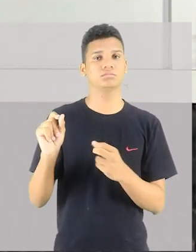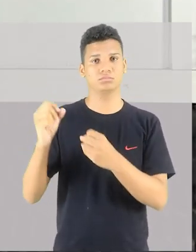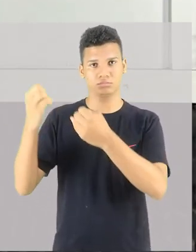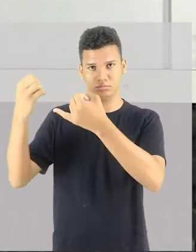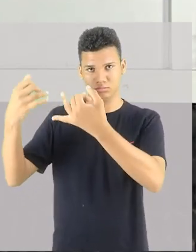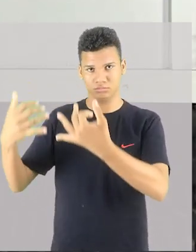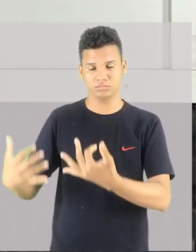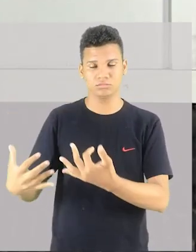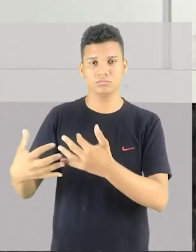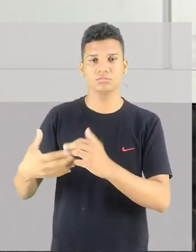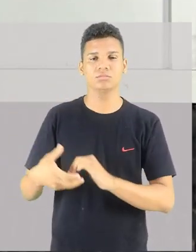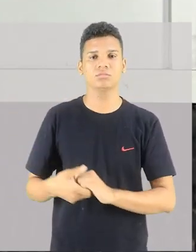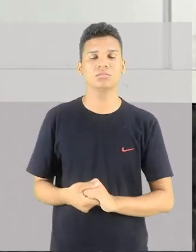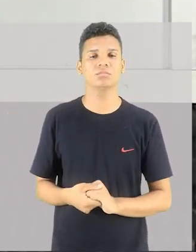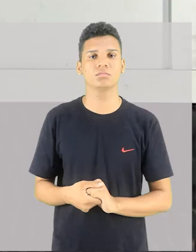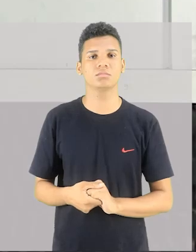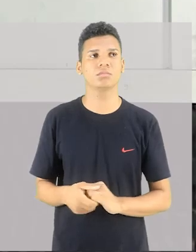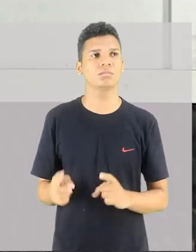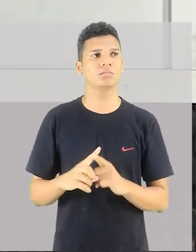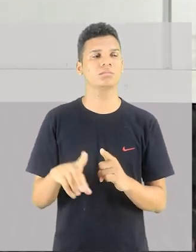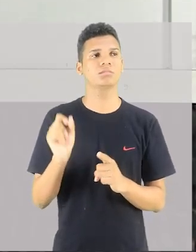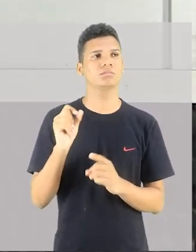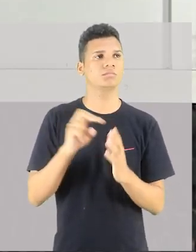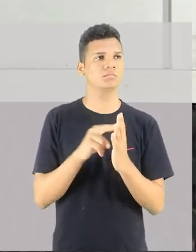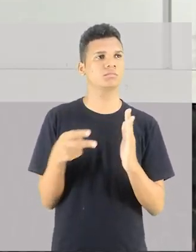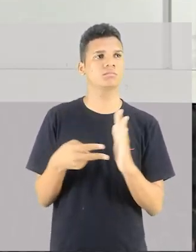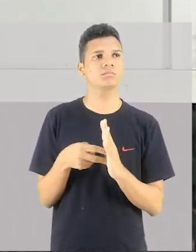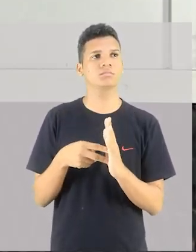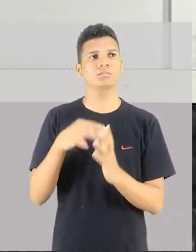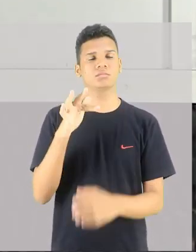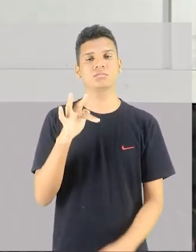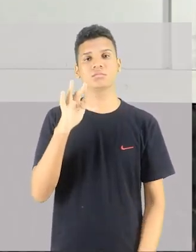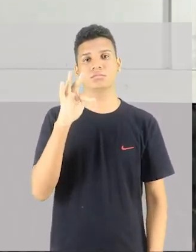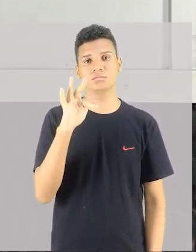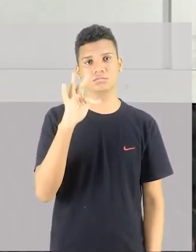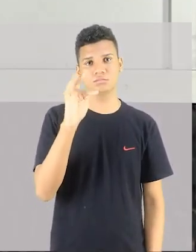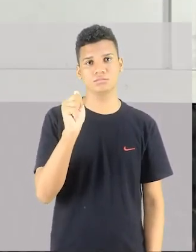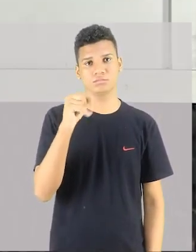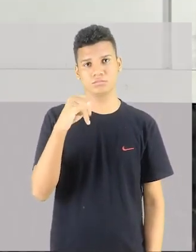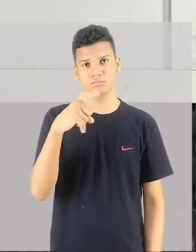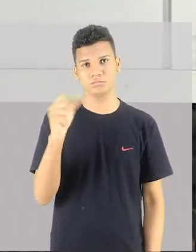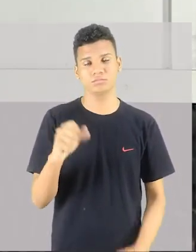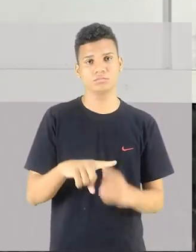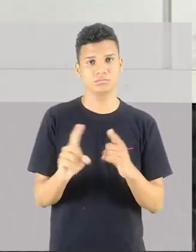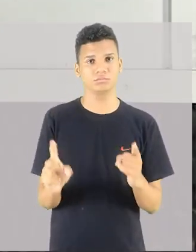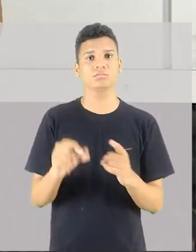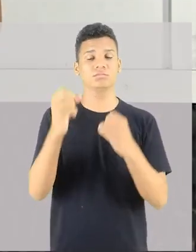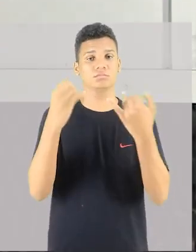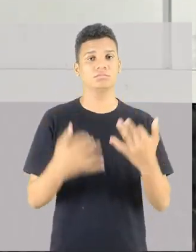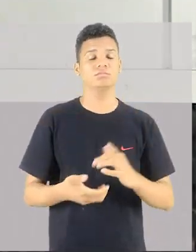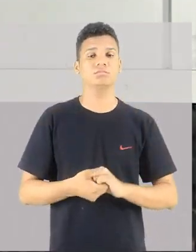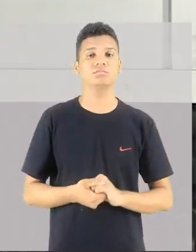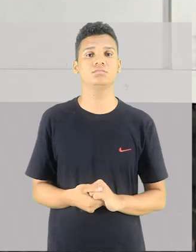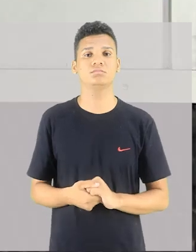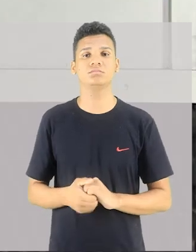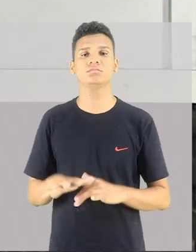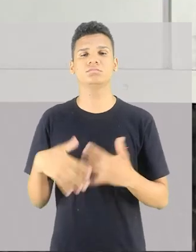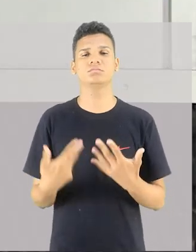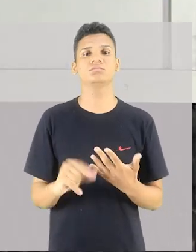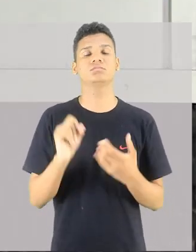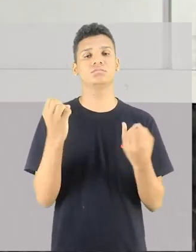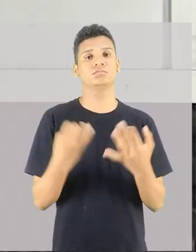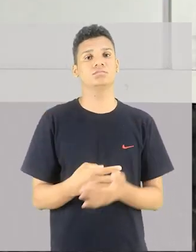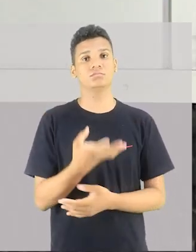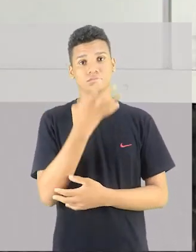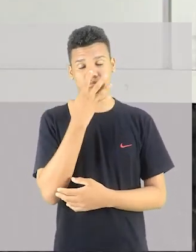faixa que é o setor circular essa informação é o que a questão deu pra gente né bom Olha